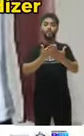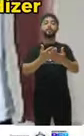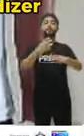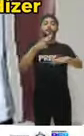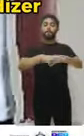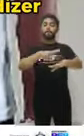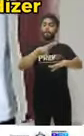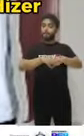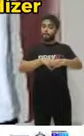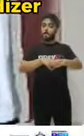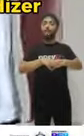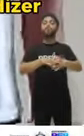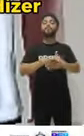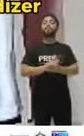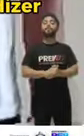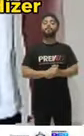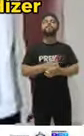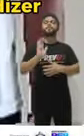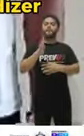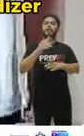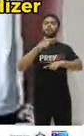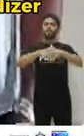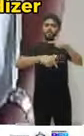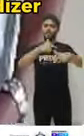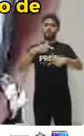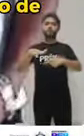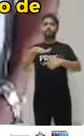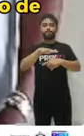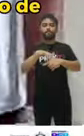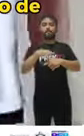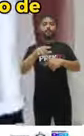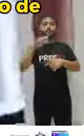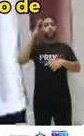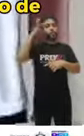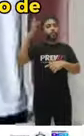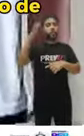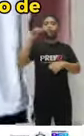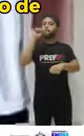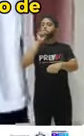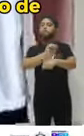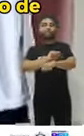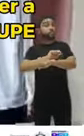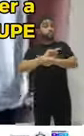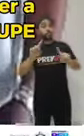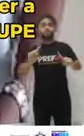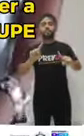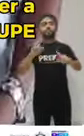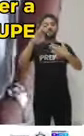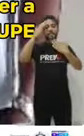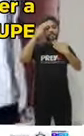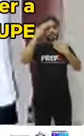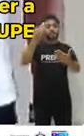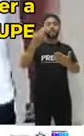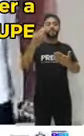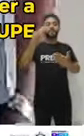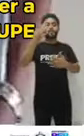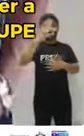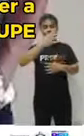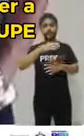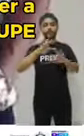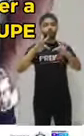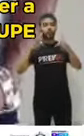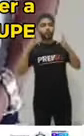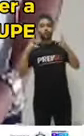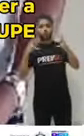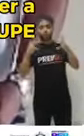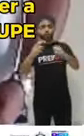na área. Então, o que eu tenho a dizer a vocês é que não desista do sonho de vocês. E eu só tenho a agradecer a